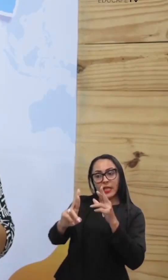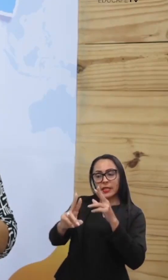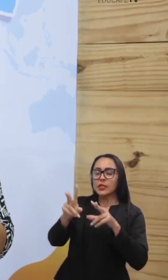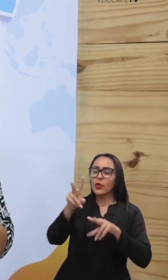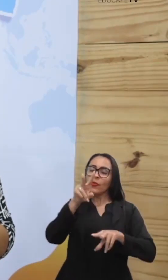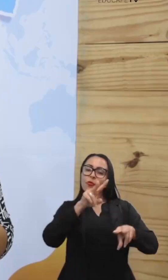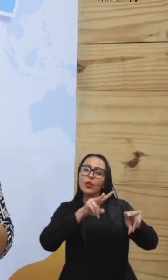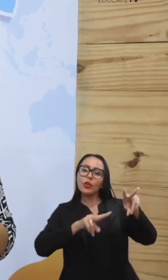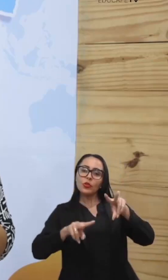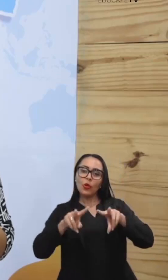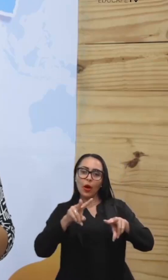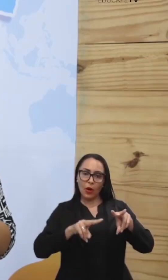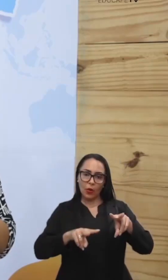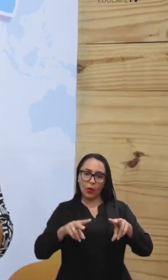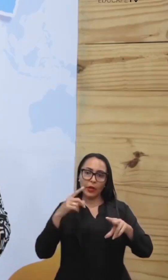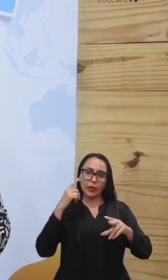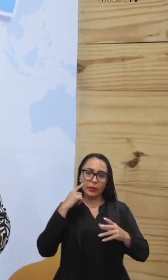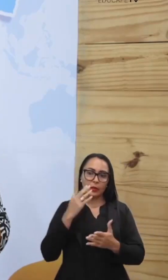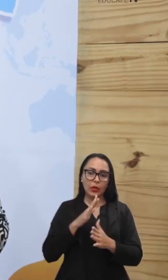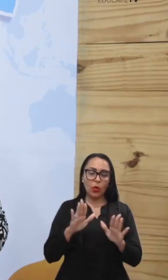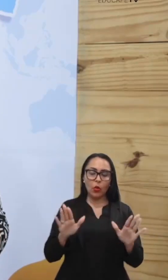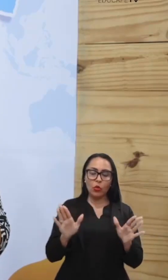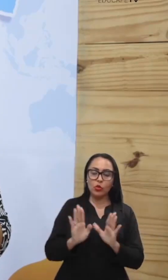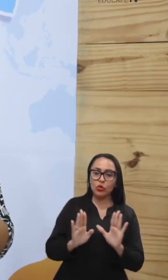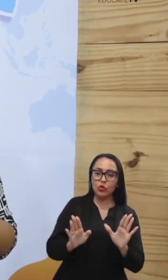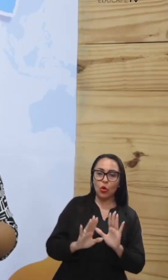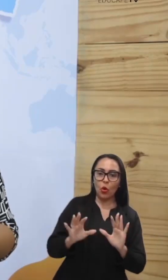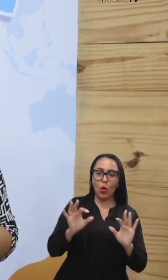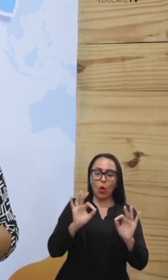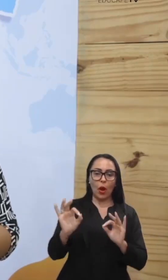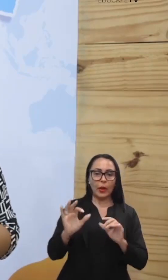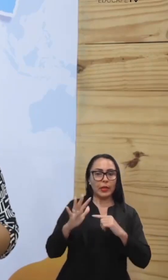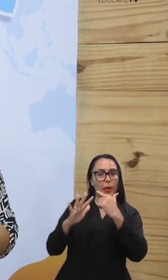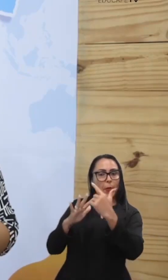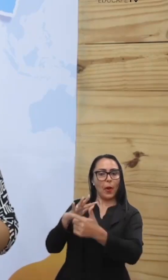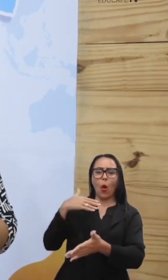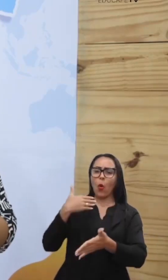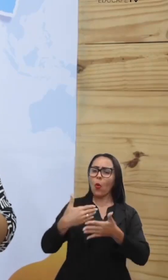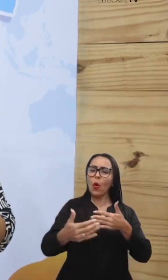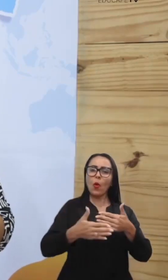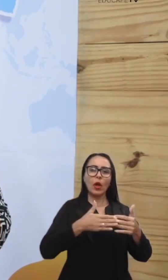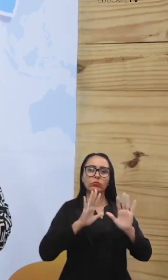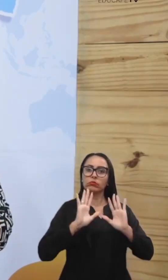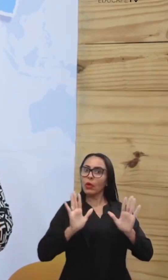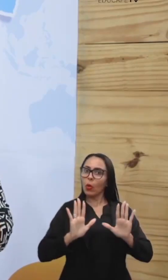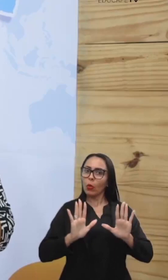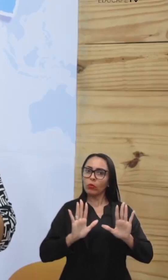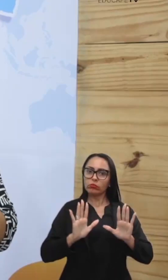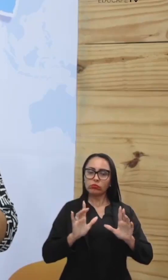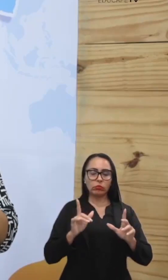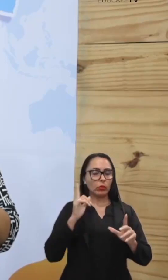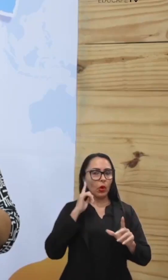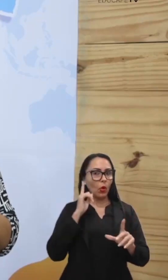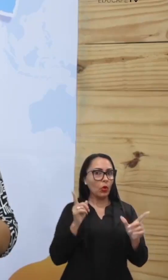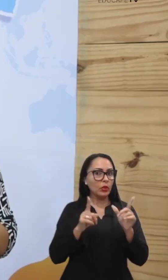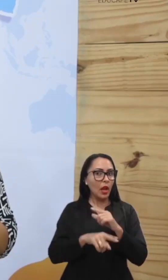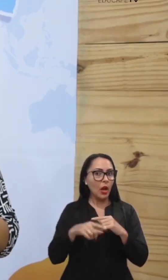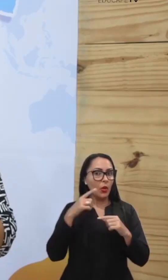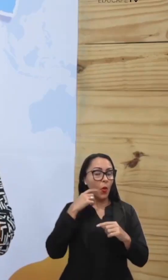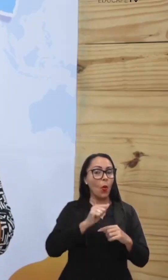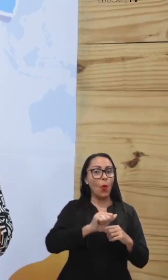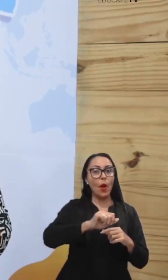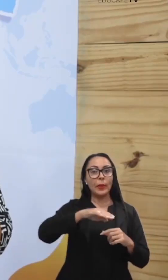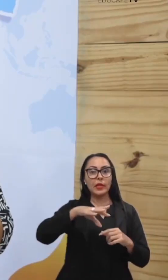escrita do alfabeto manual e não apenas formatos de mãos aleatórios, tá? Muito pelo contrário, o alfabeto